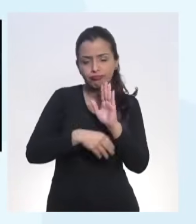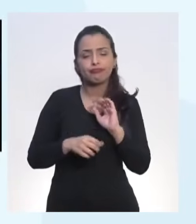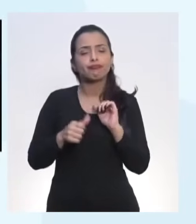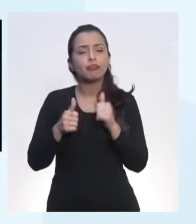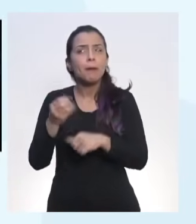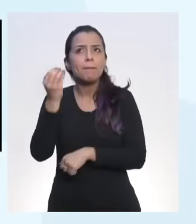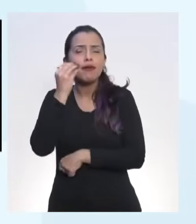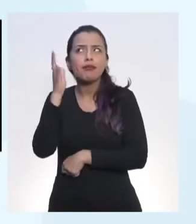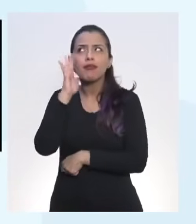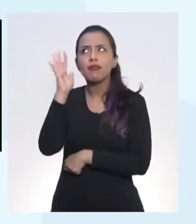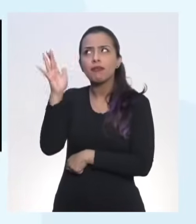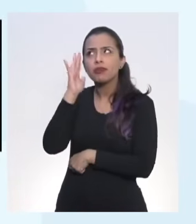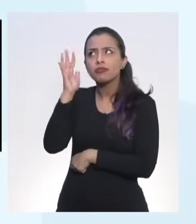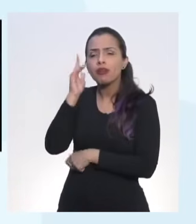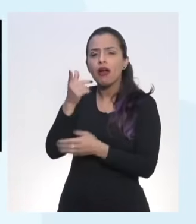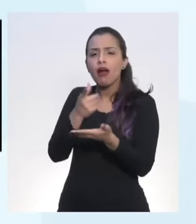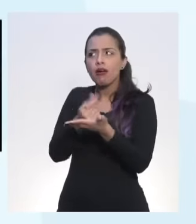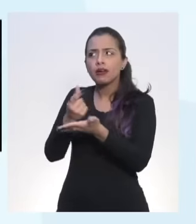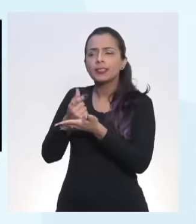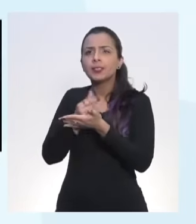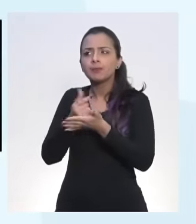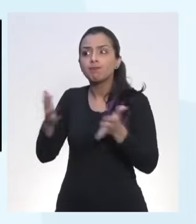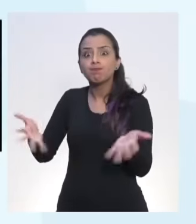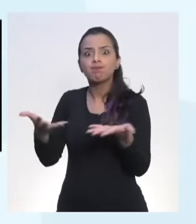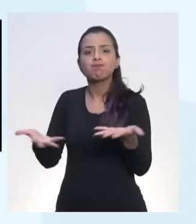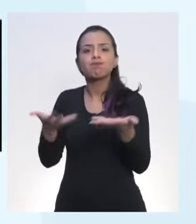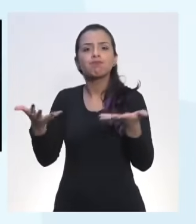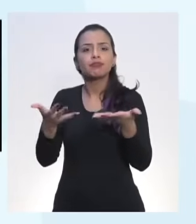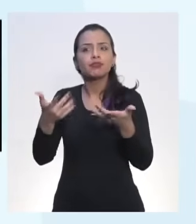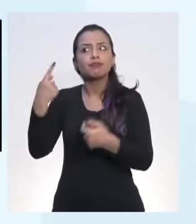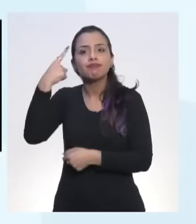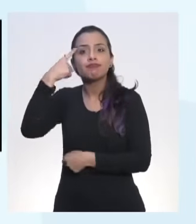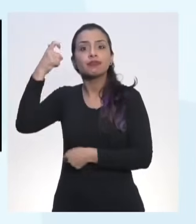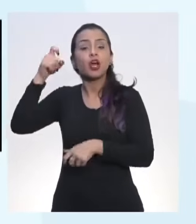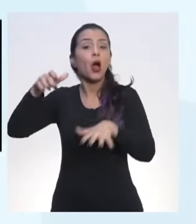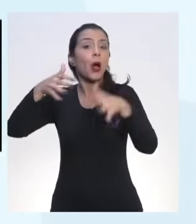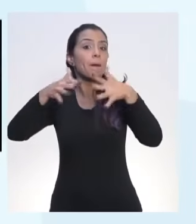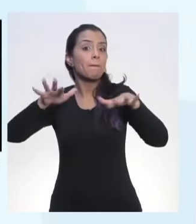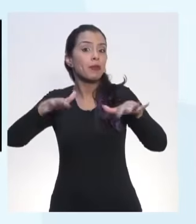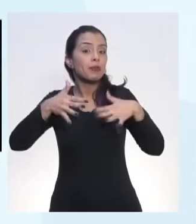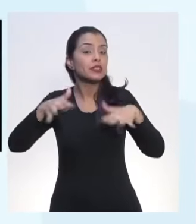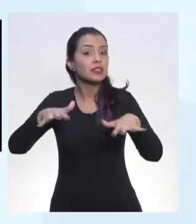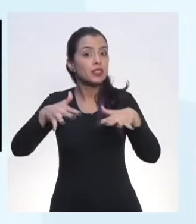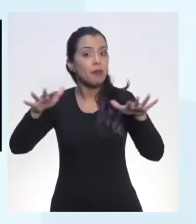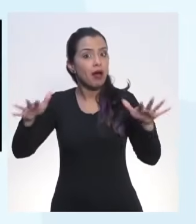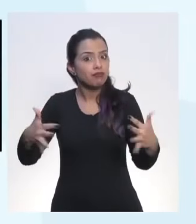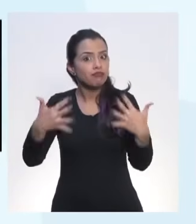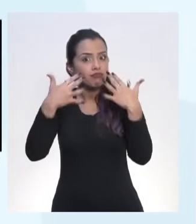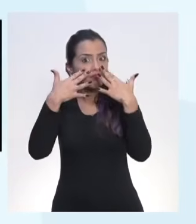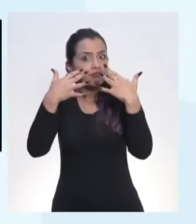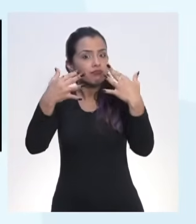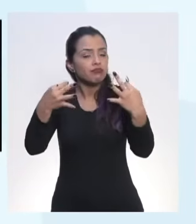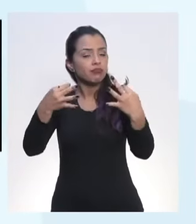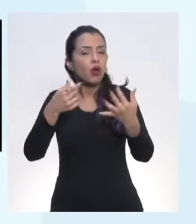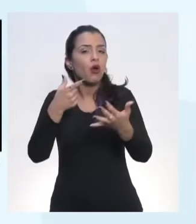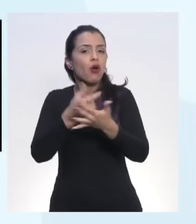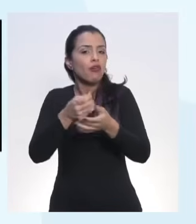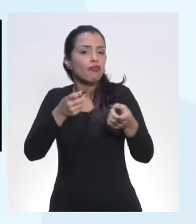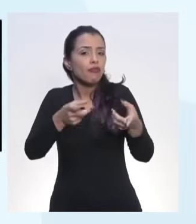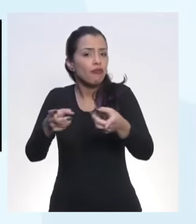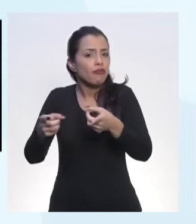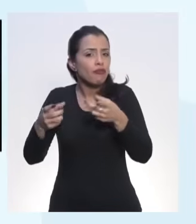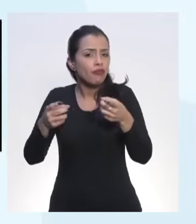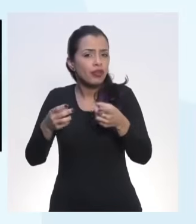estimular o consumo, ou seja, a venda, né, criar uma promoção para aumentar as vendas, né, a cada